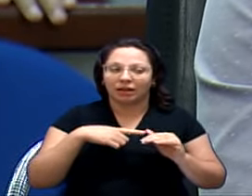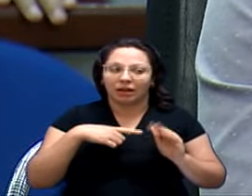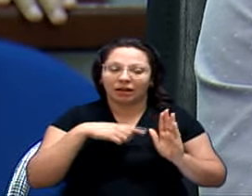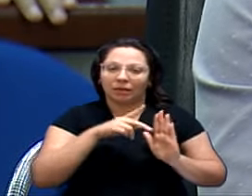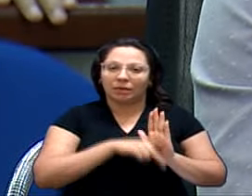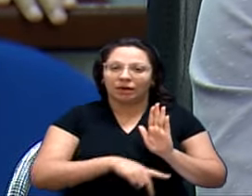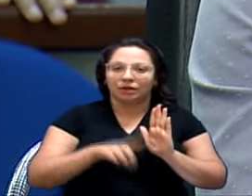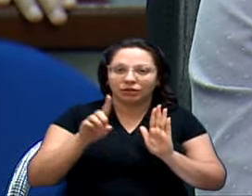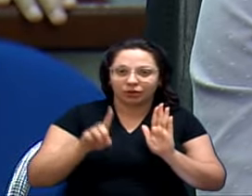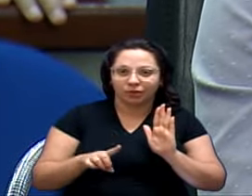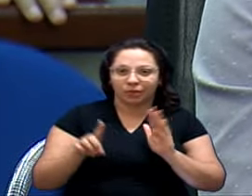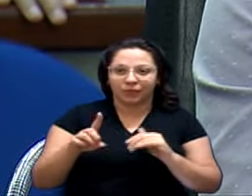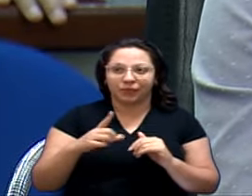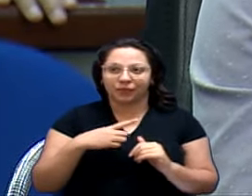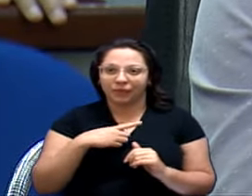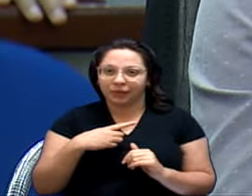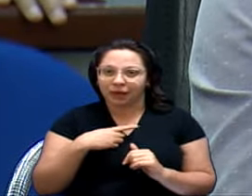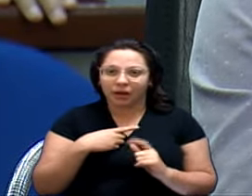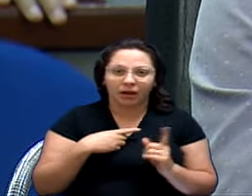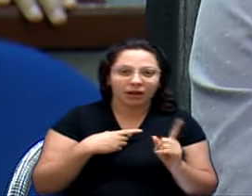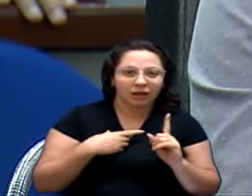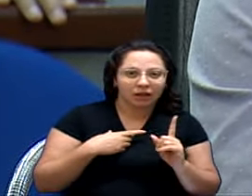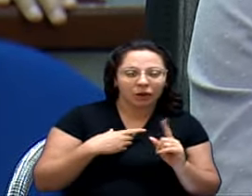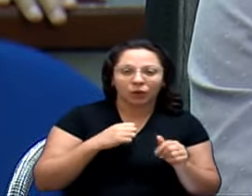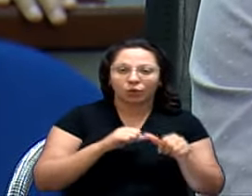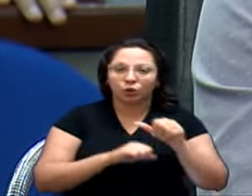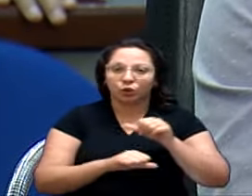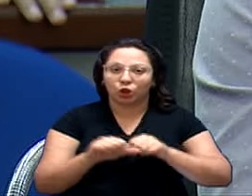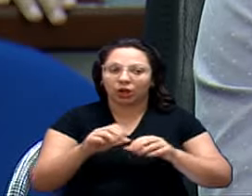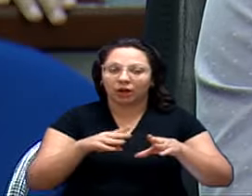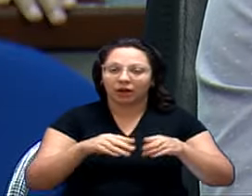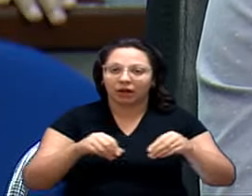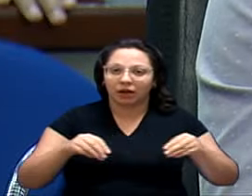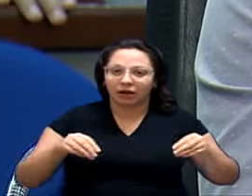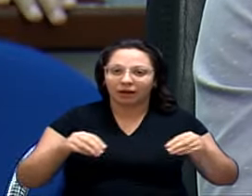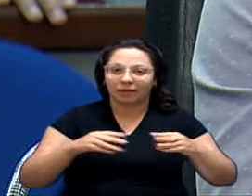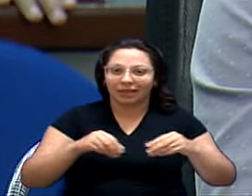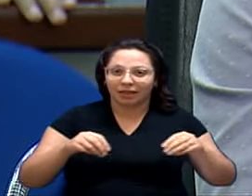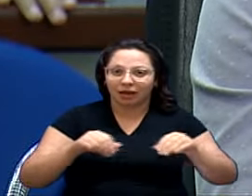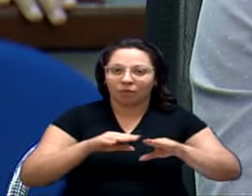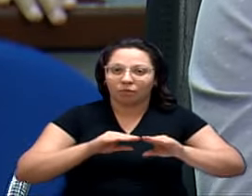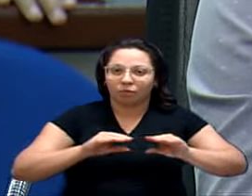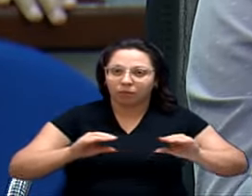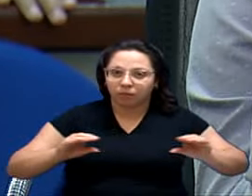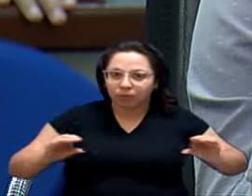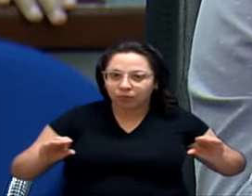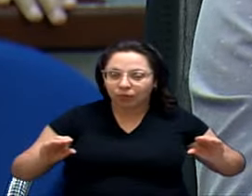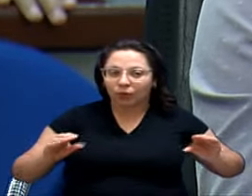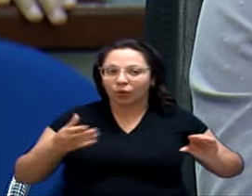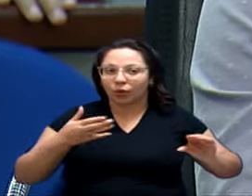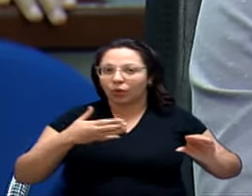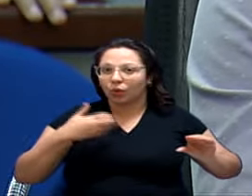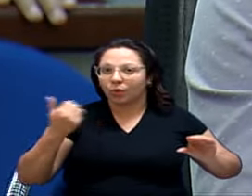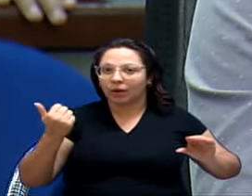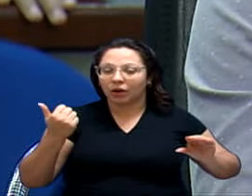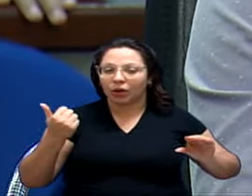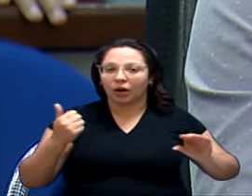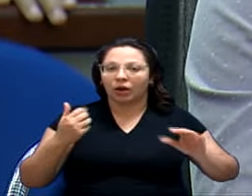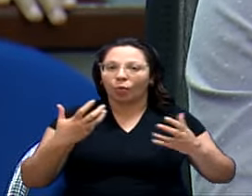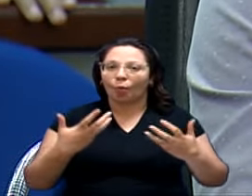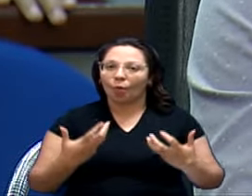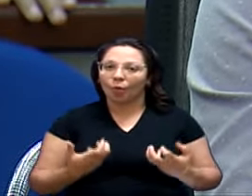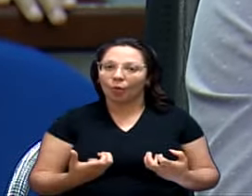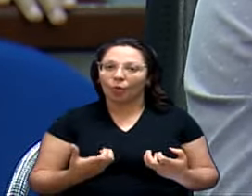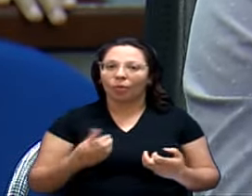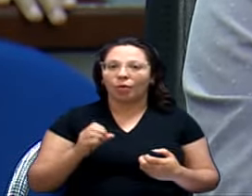está levando em consideração esse conceito a troca de asfalto por asfalto que impermeabiliza criação de pantos